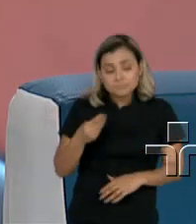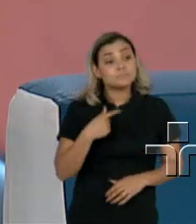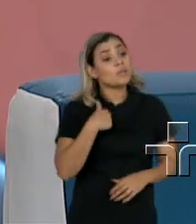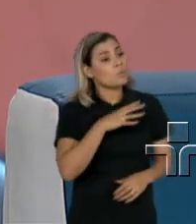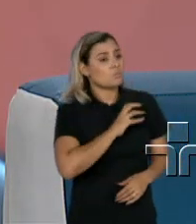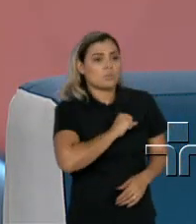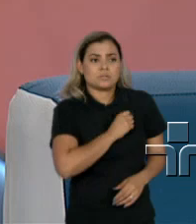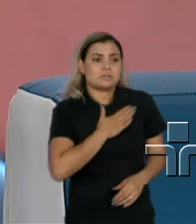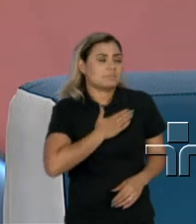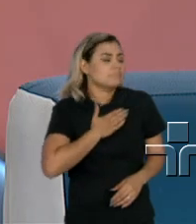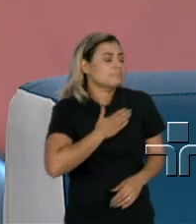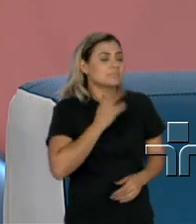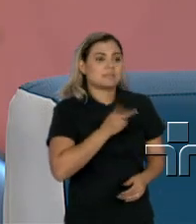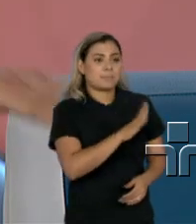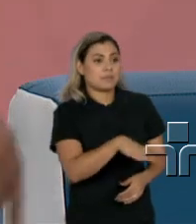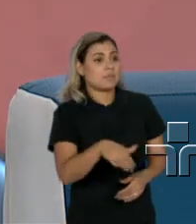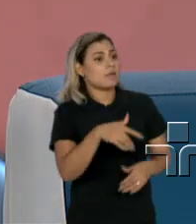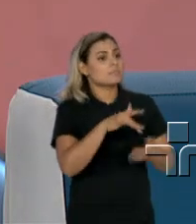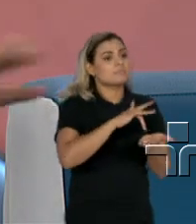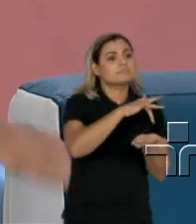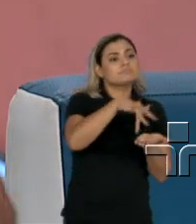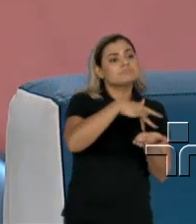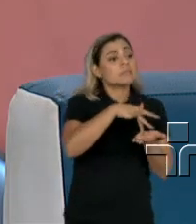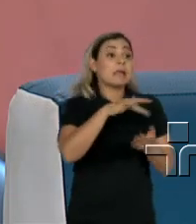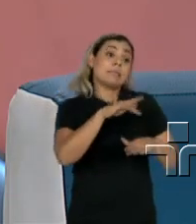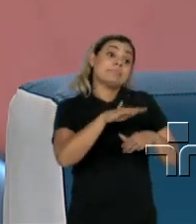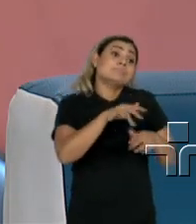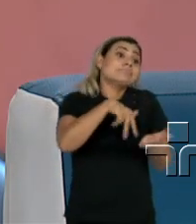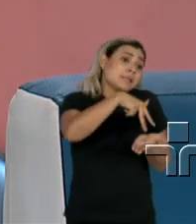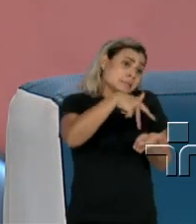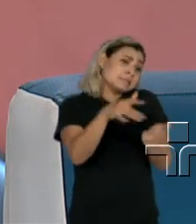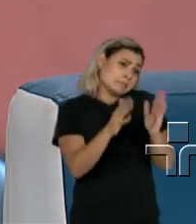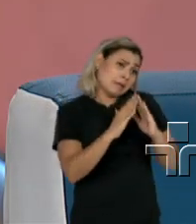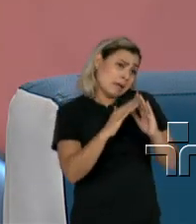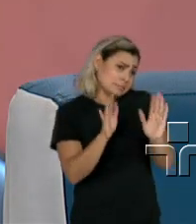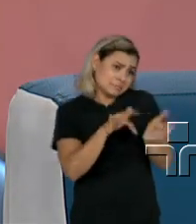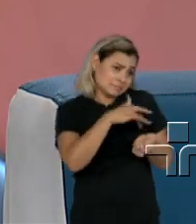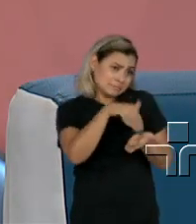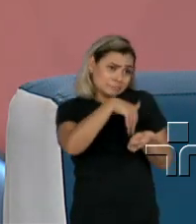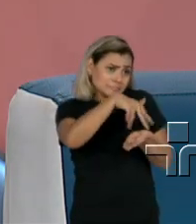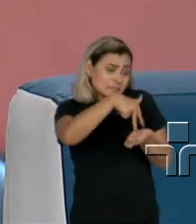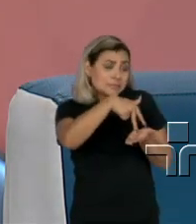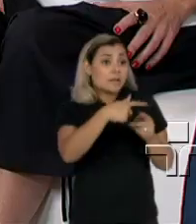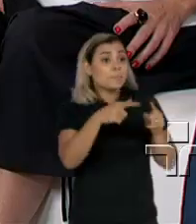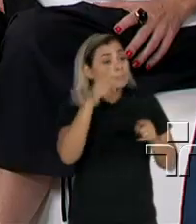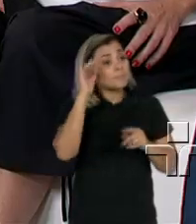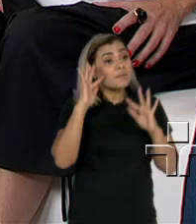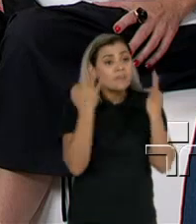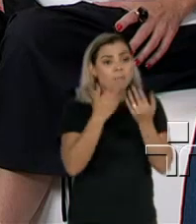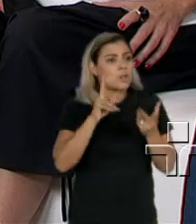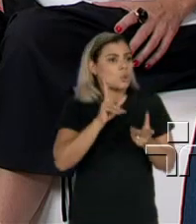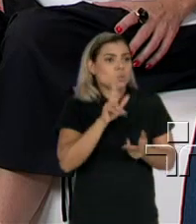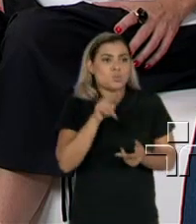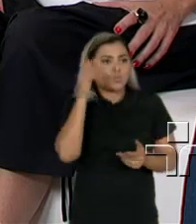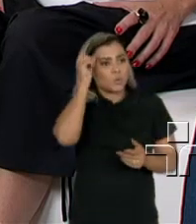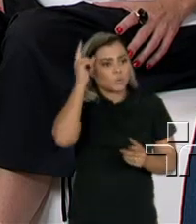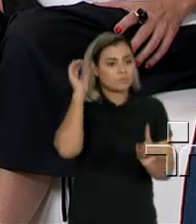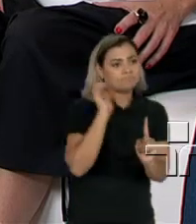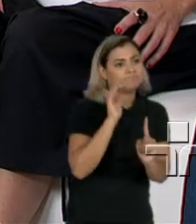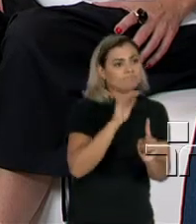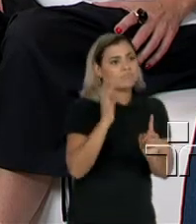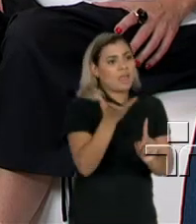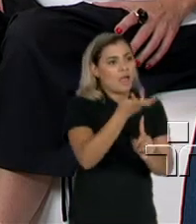dançar desde criança eu ficava me divertir em casa só que minha família nunca teve essa cultura na dança da arte